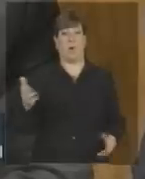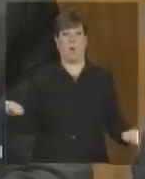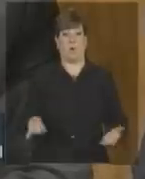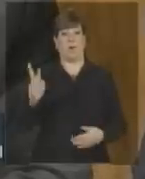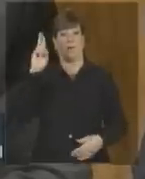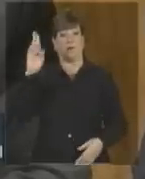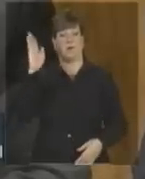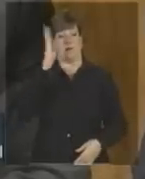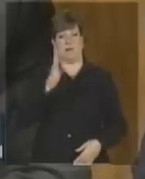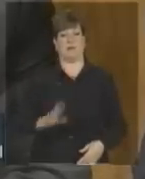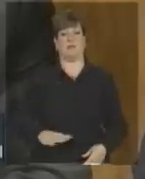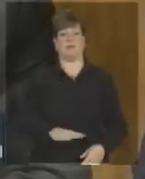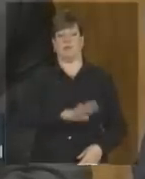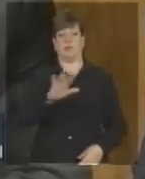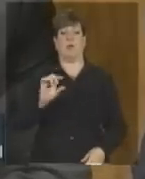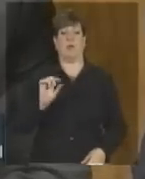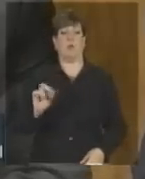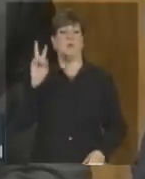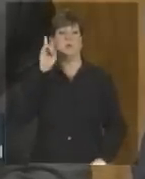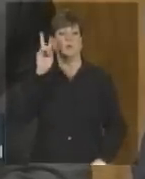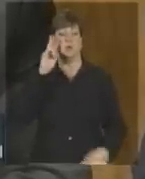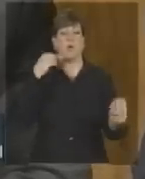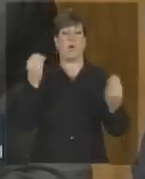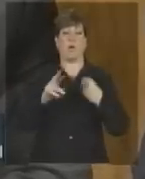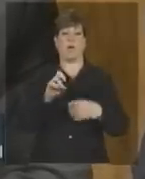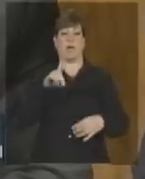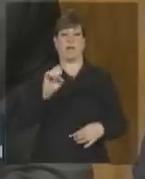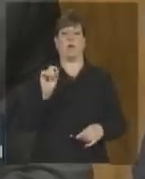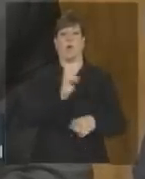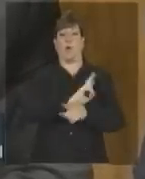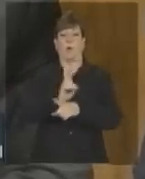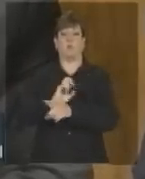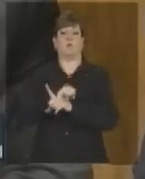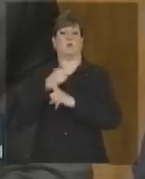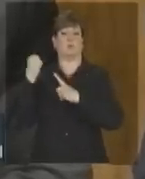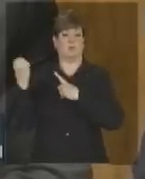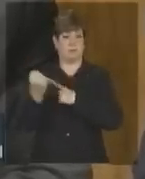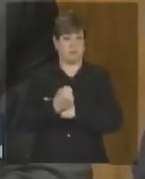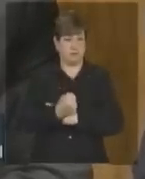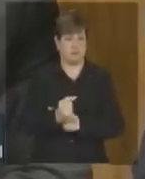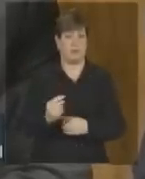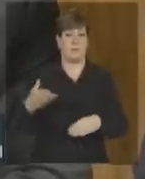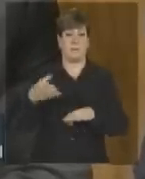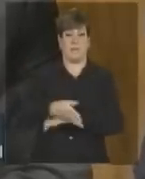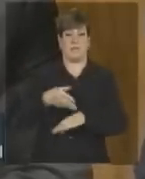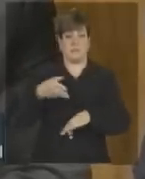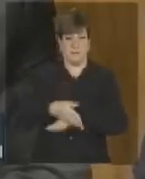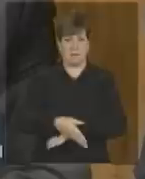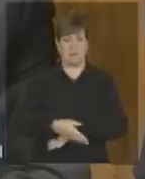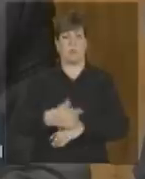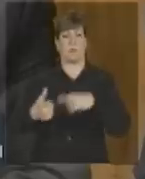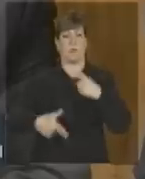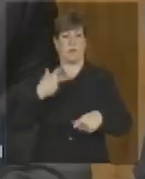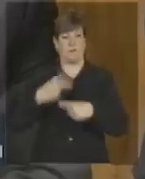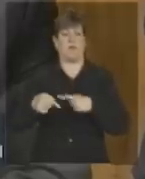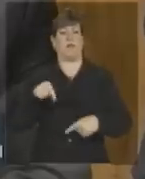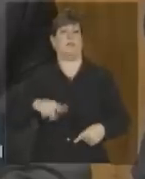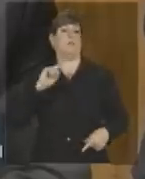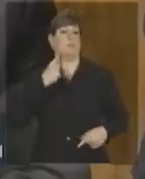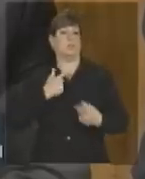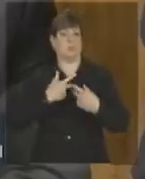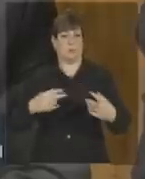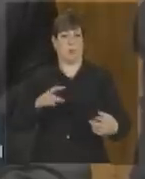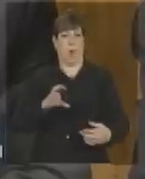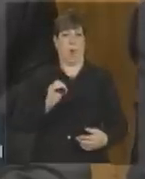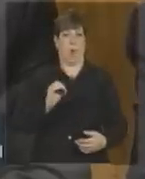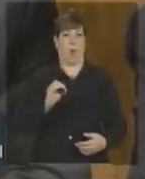nacional no que diz respeito à rede de controle social, de participação e combate à corrupção. A